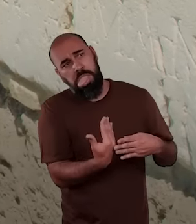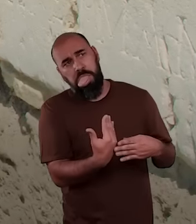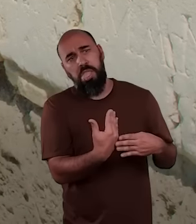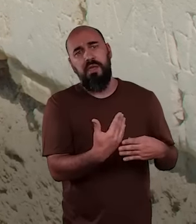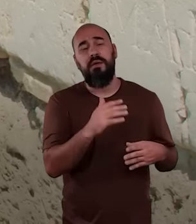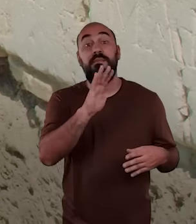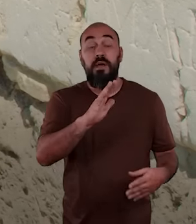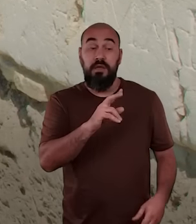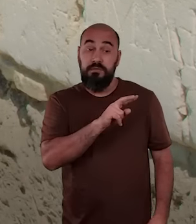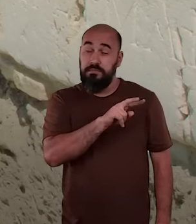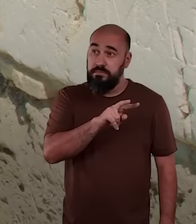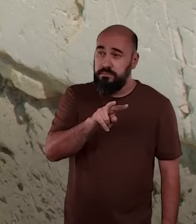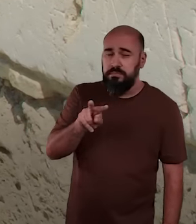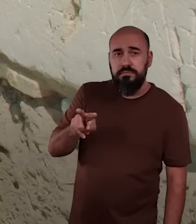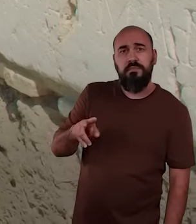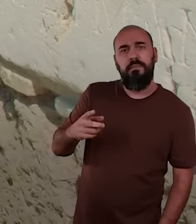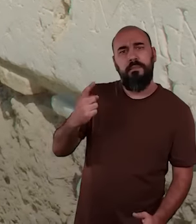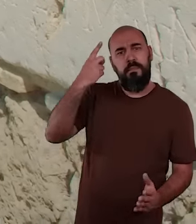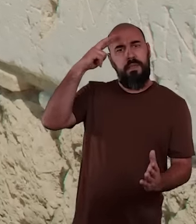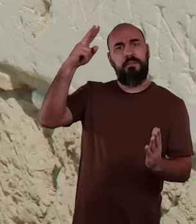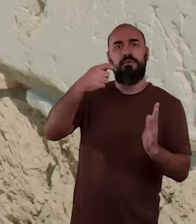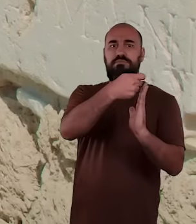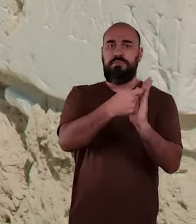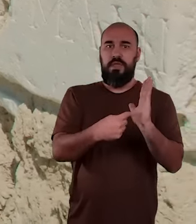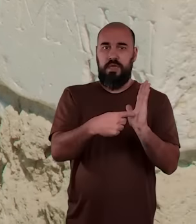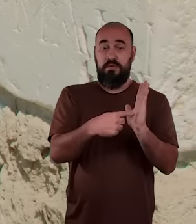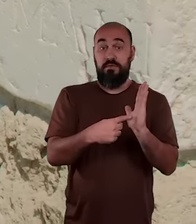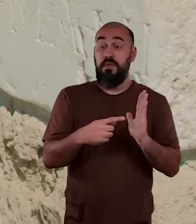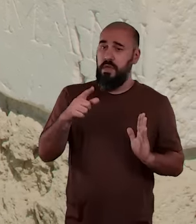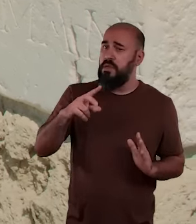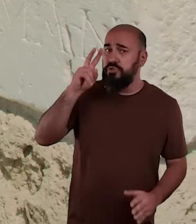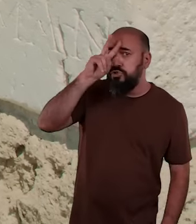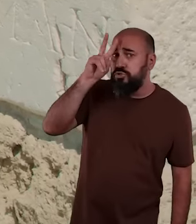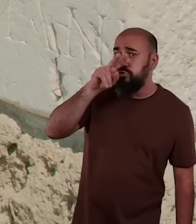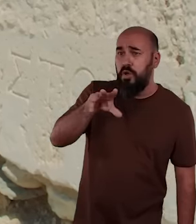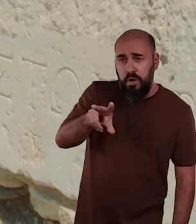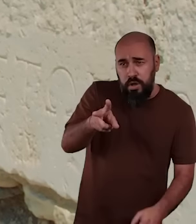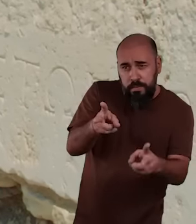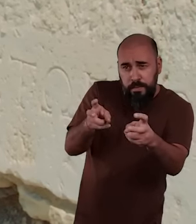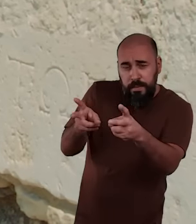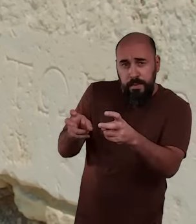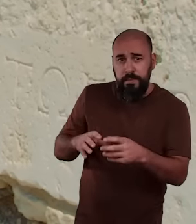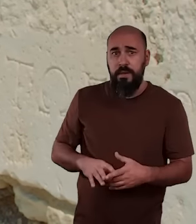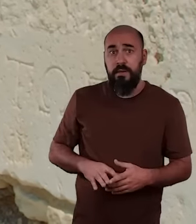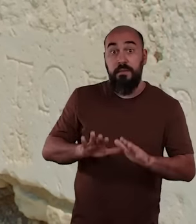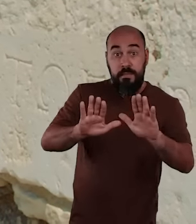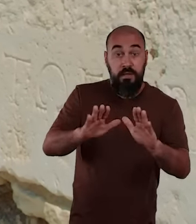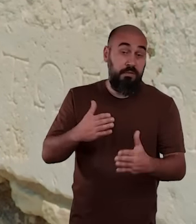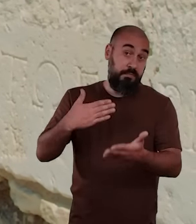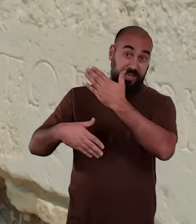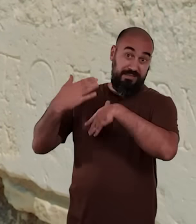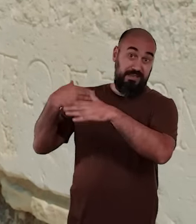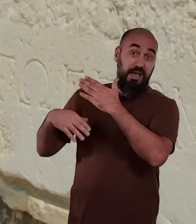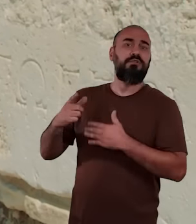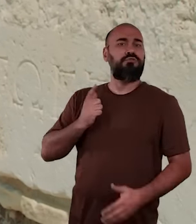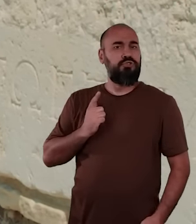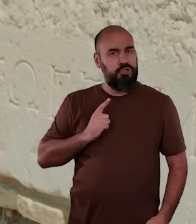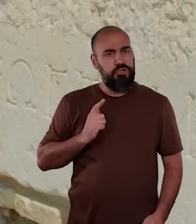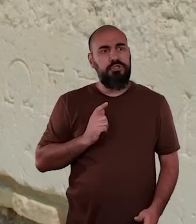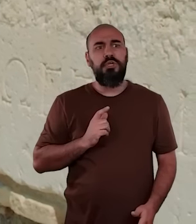um texto desses objetos. Eles me contam uma história. Por exemplo, no passado já havia critérios